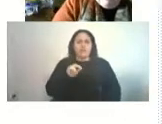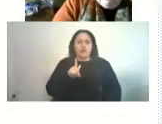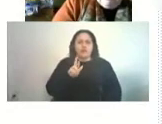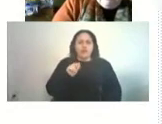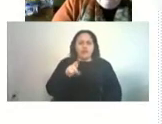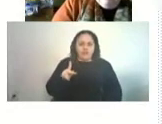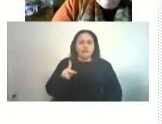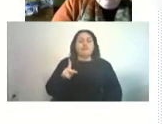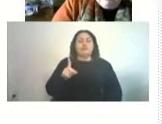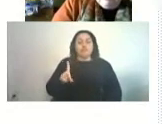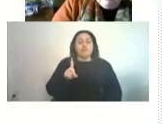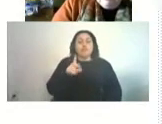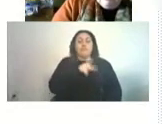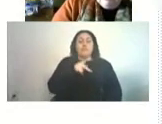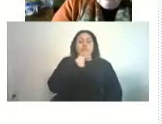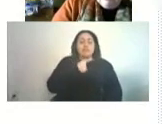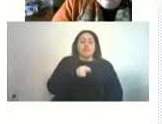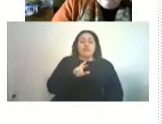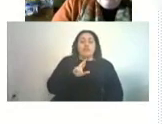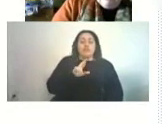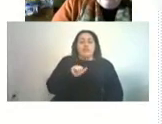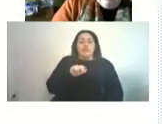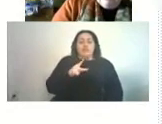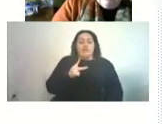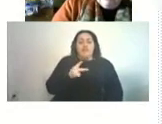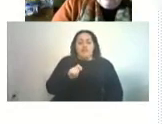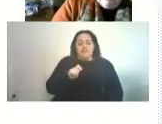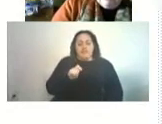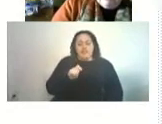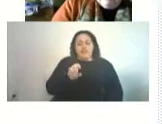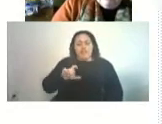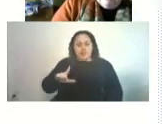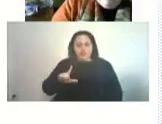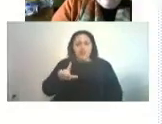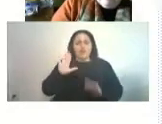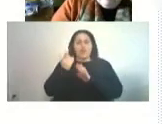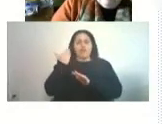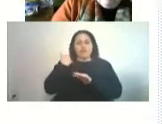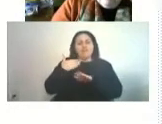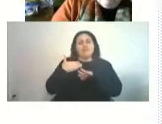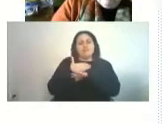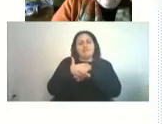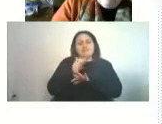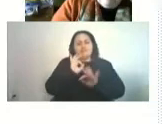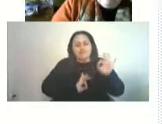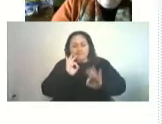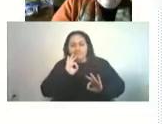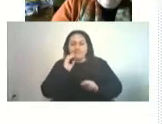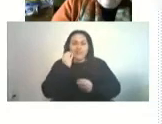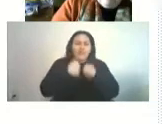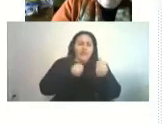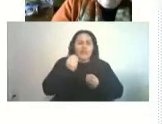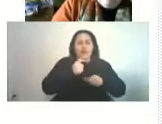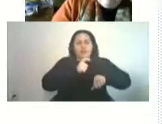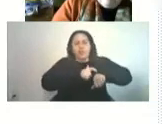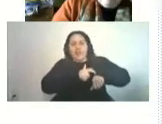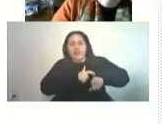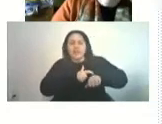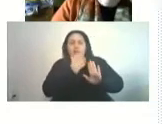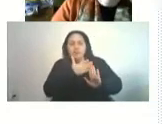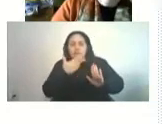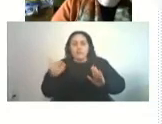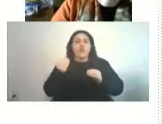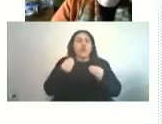estiveram envolvidos desde nós planejarmos lá no início, pensarmos como fazer, quanto tempo, né?